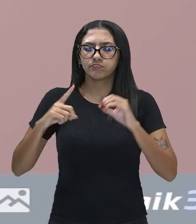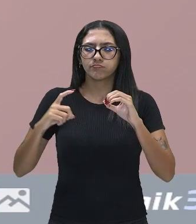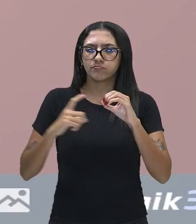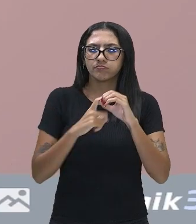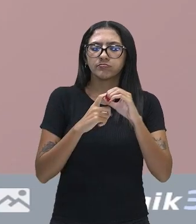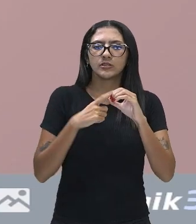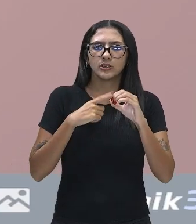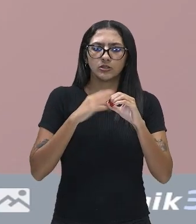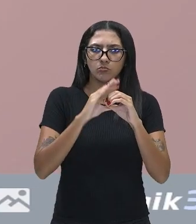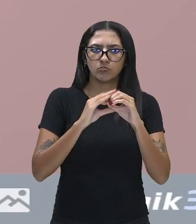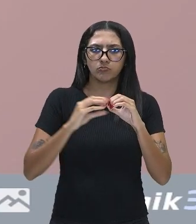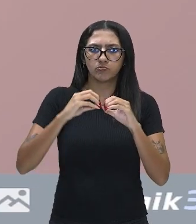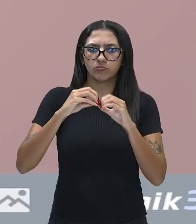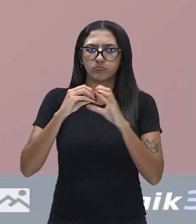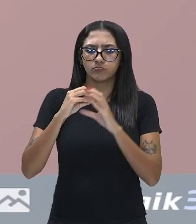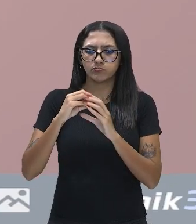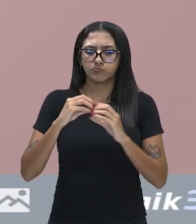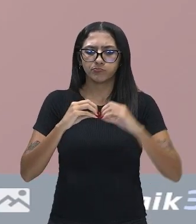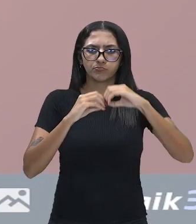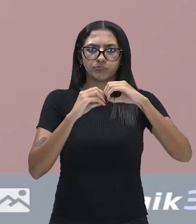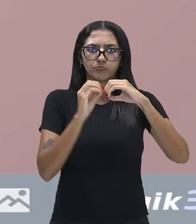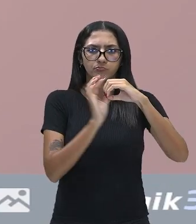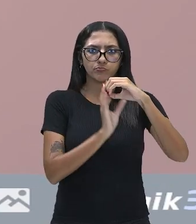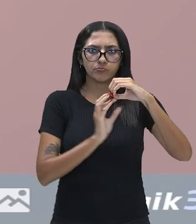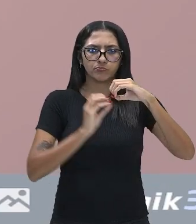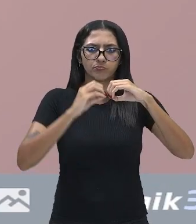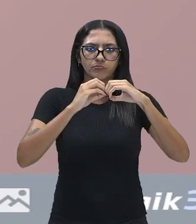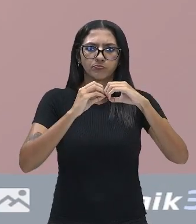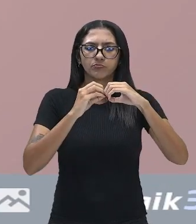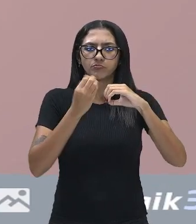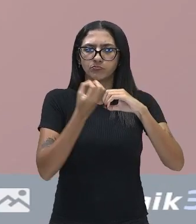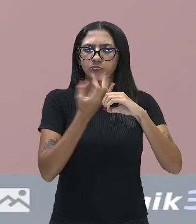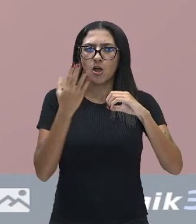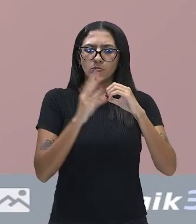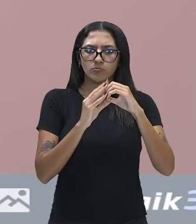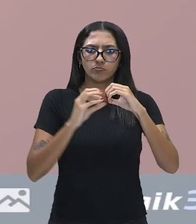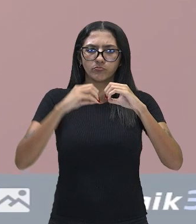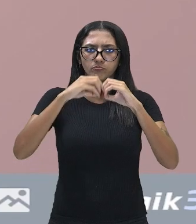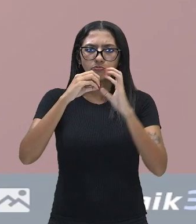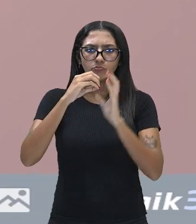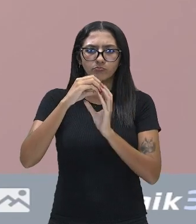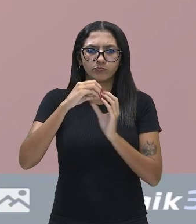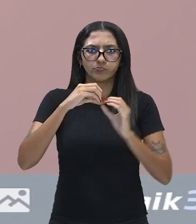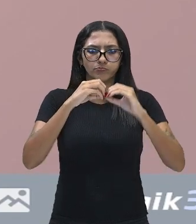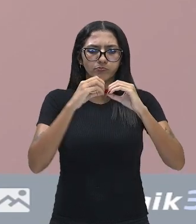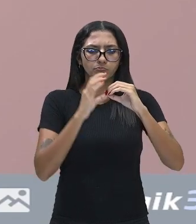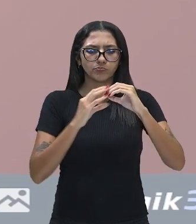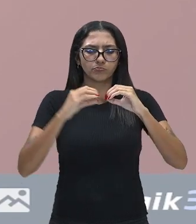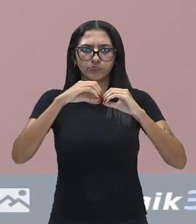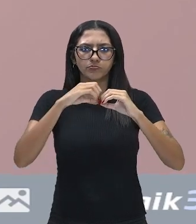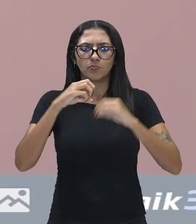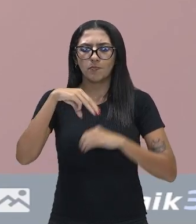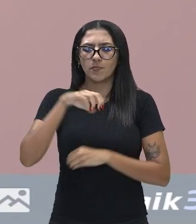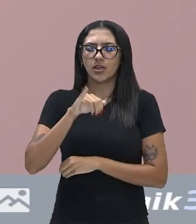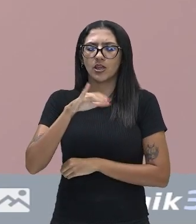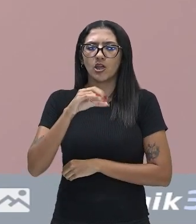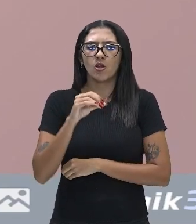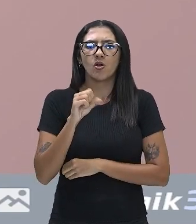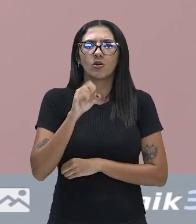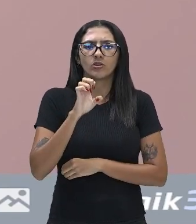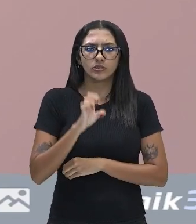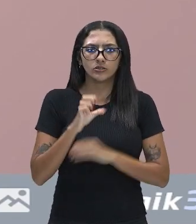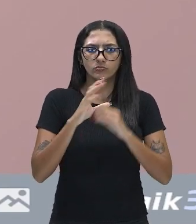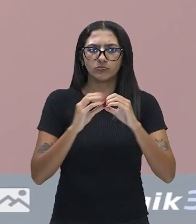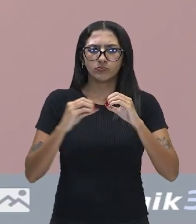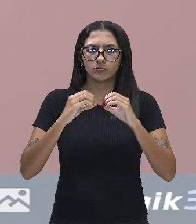zigoto, e aí inicia o processo, né, de meiose, onde vai ocorrer